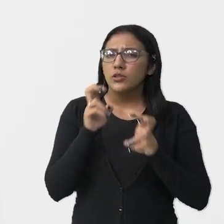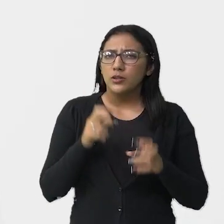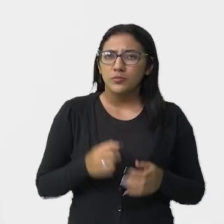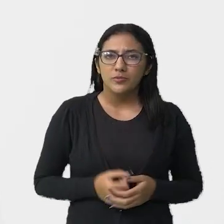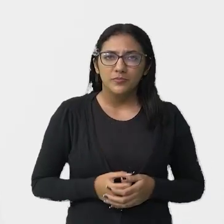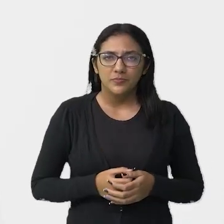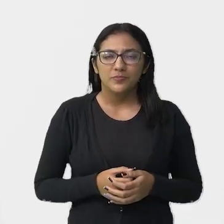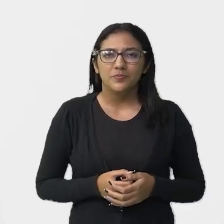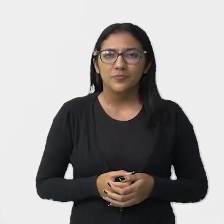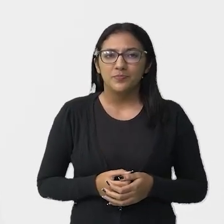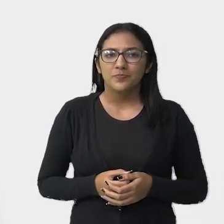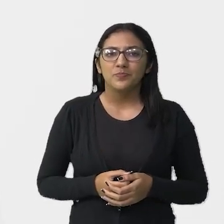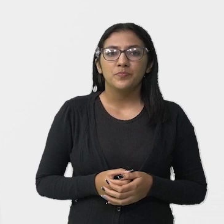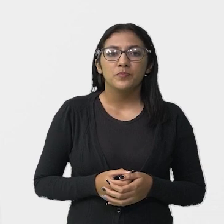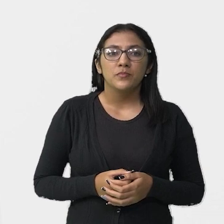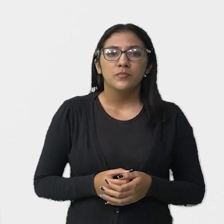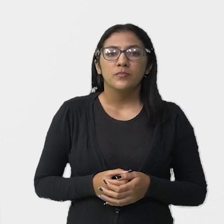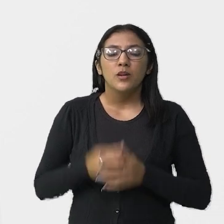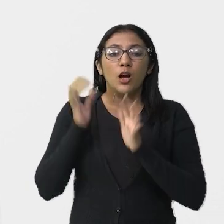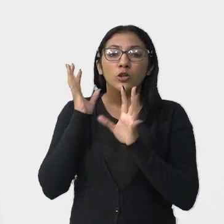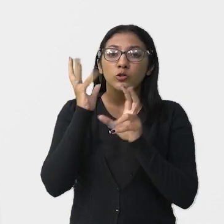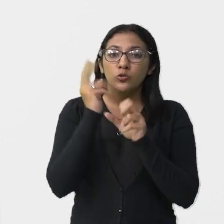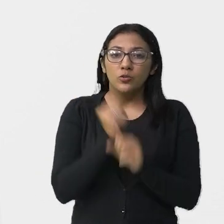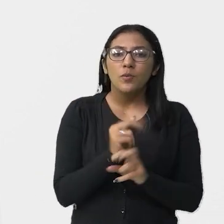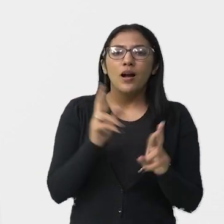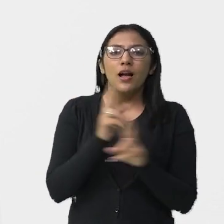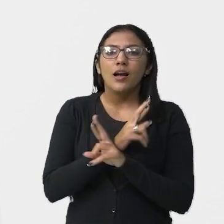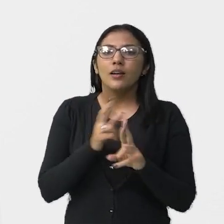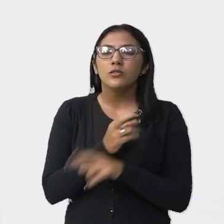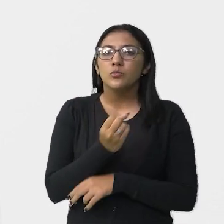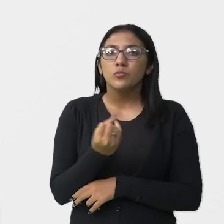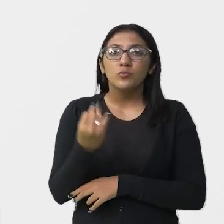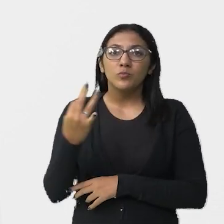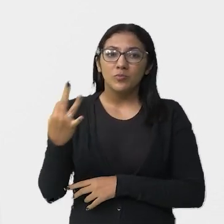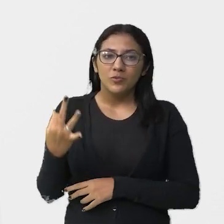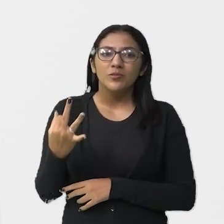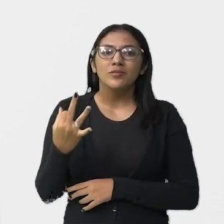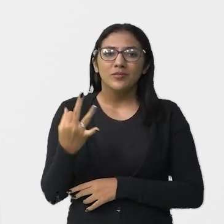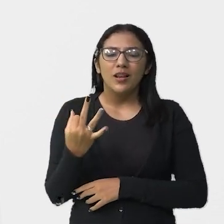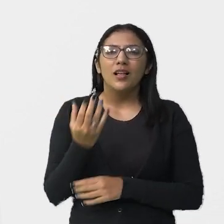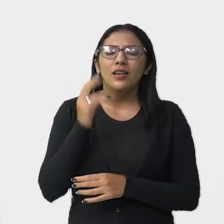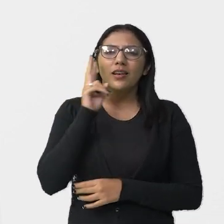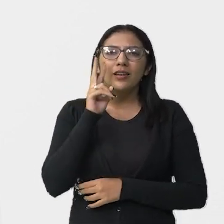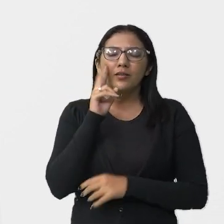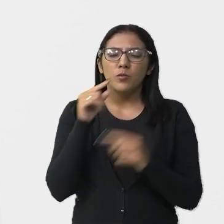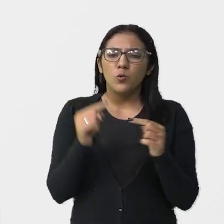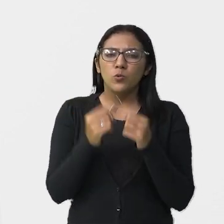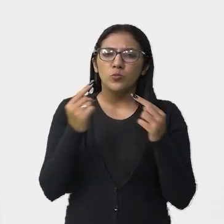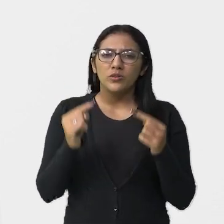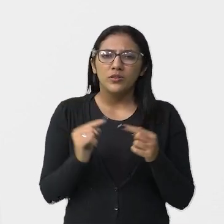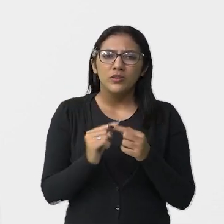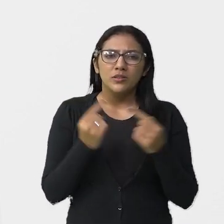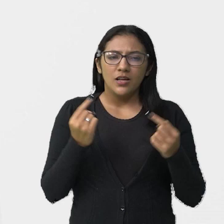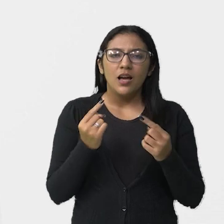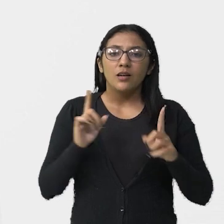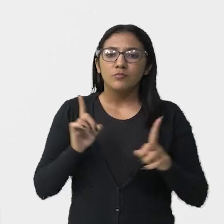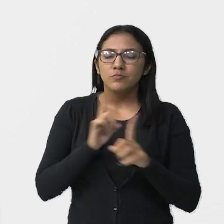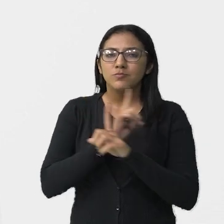conhecimento da aula de hoje. Problemas envolvendo grandezas diretamente proporcionais e